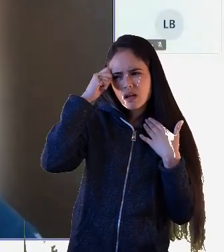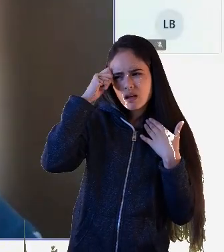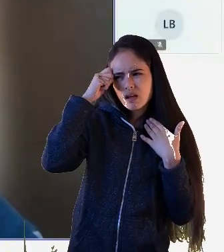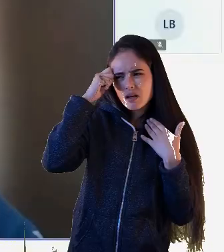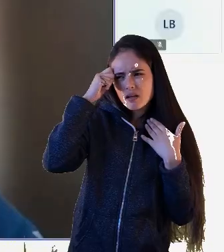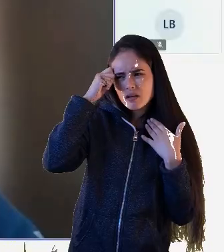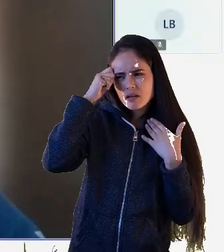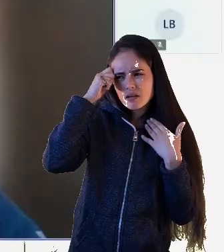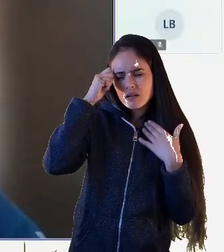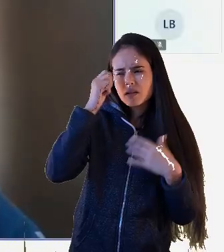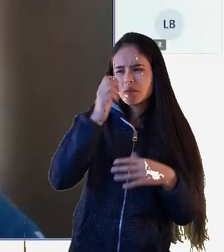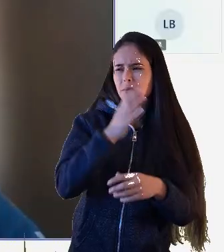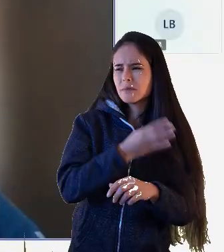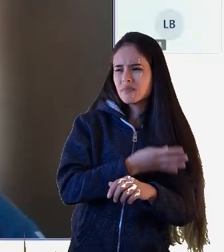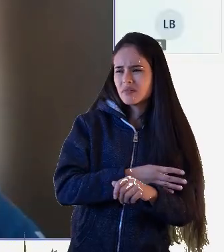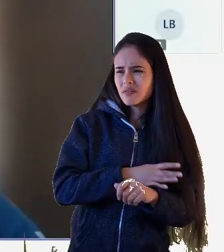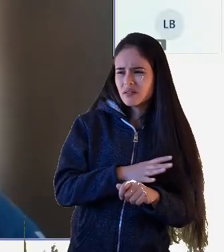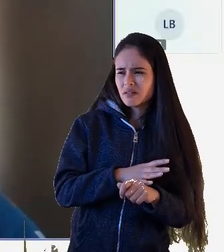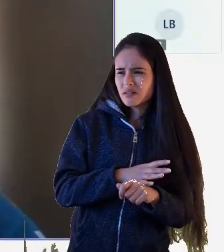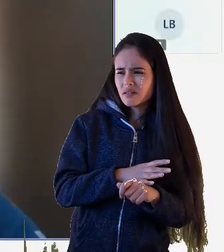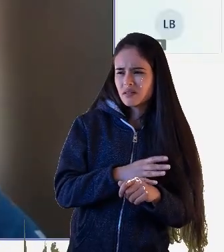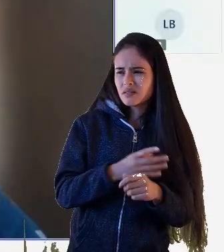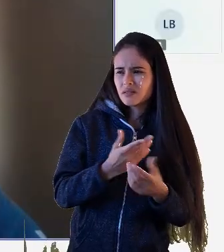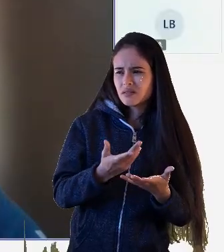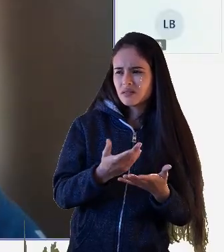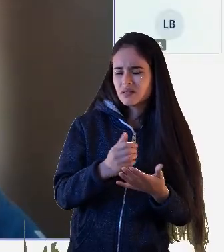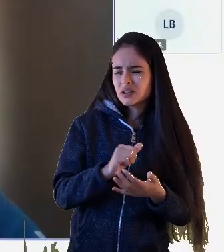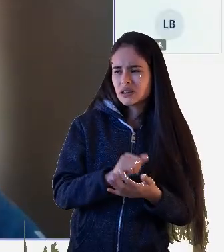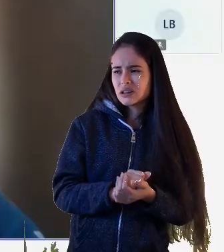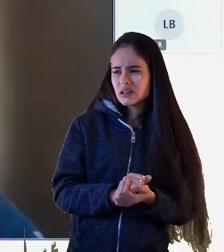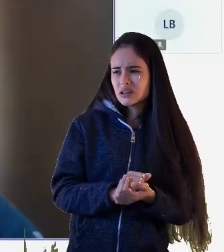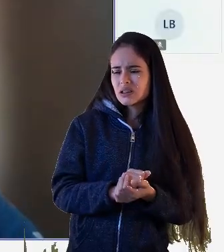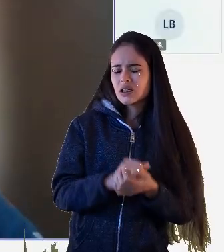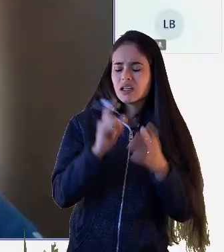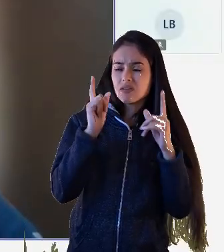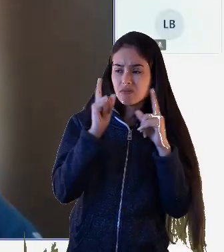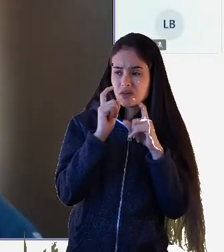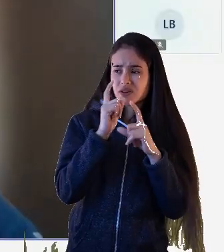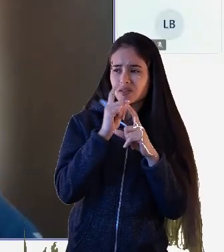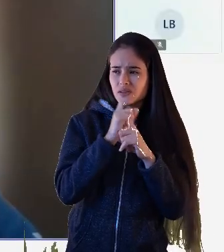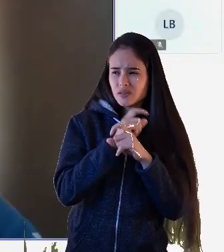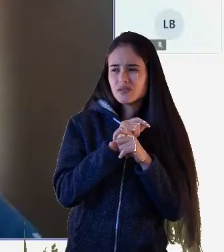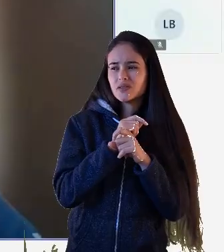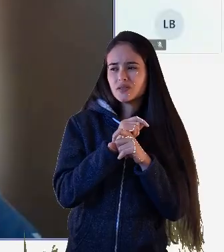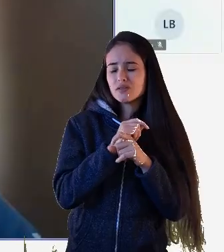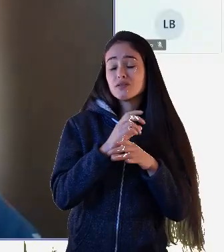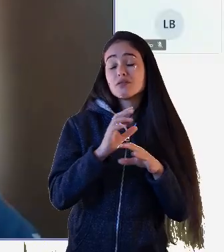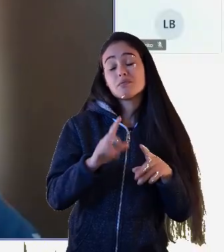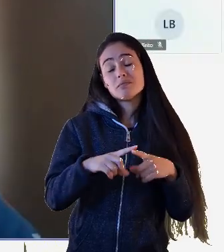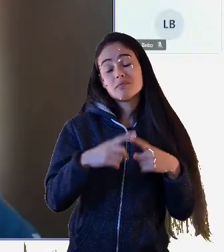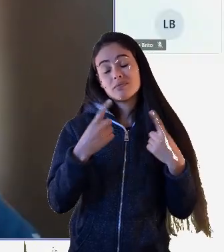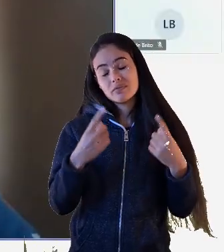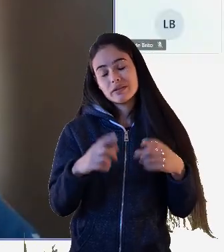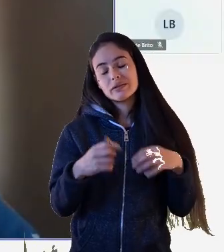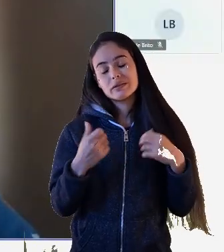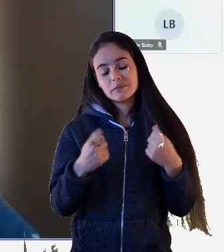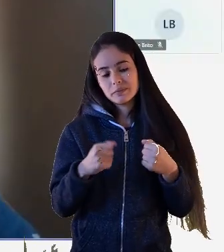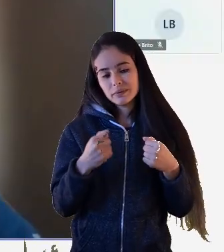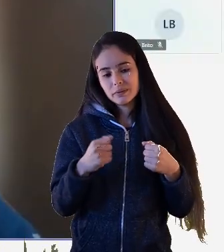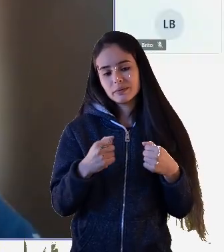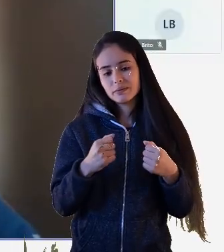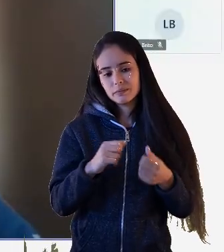até faz, mas banca de concurso de professor, banca de concurso de alunos, né? De seleção, a gente faz só